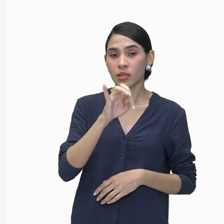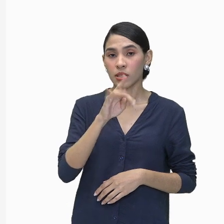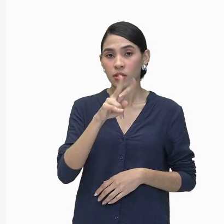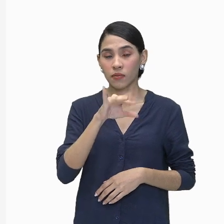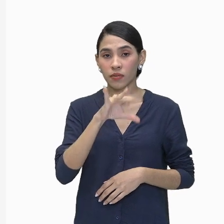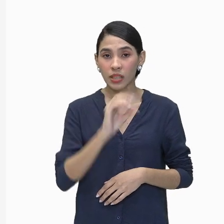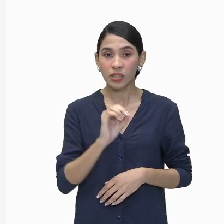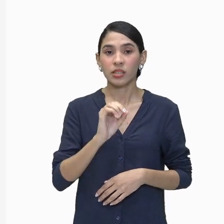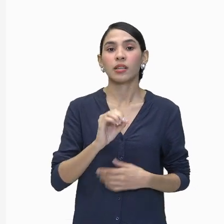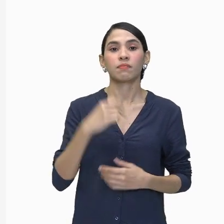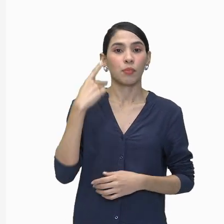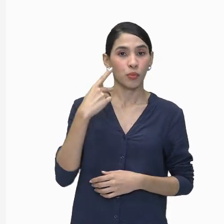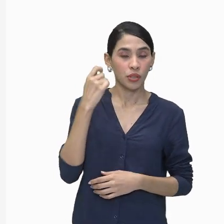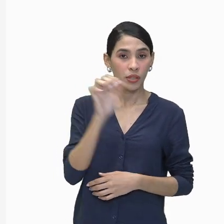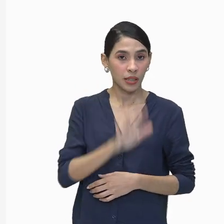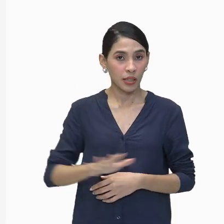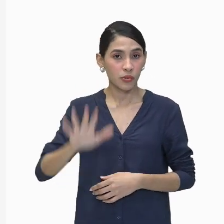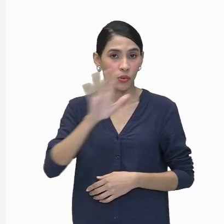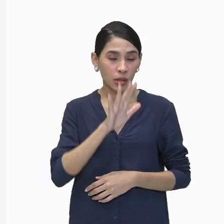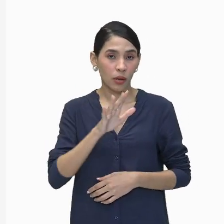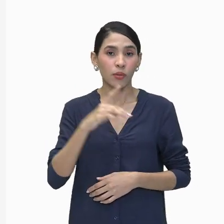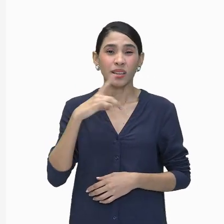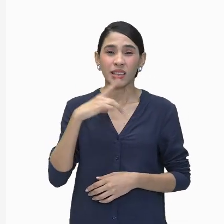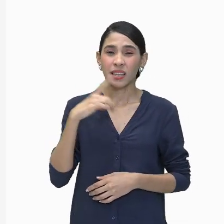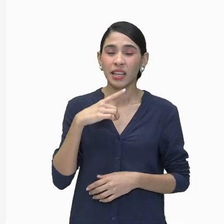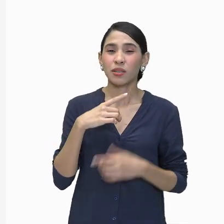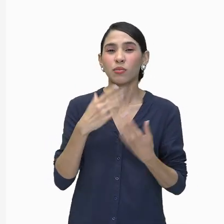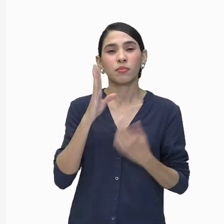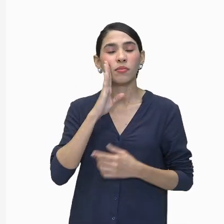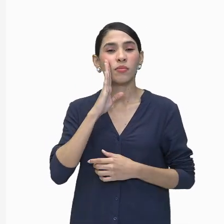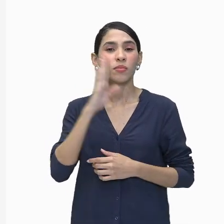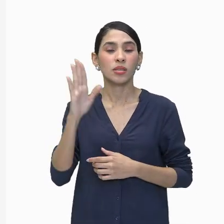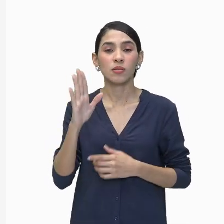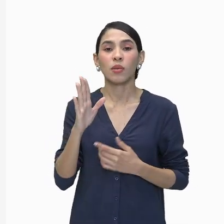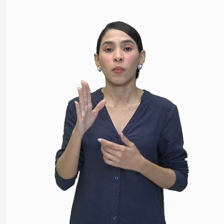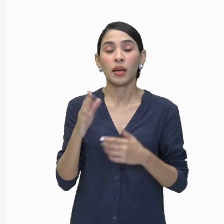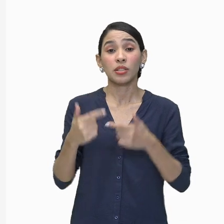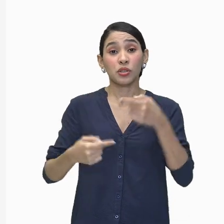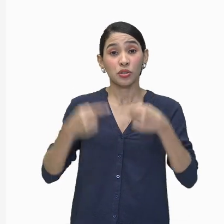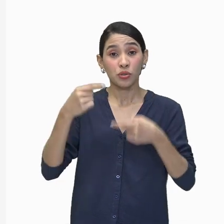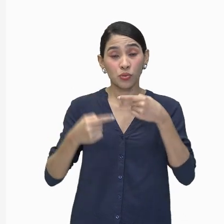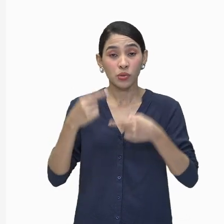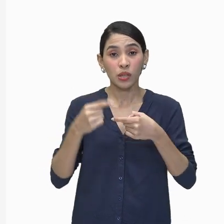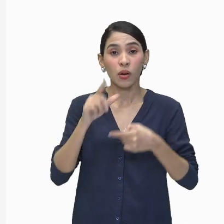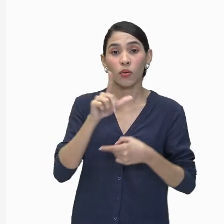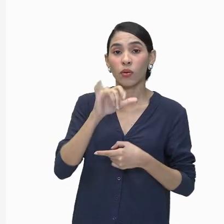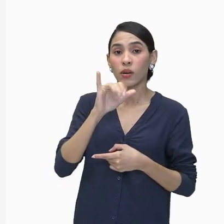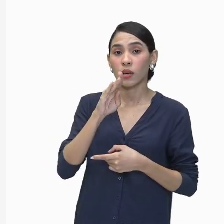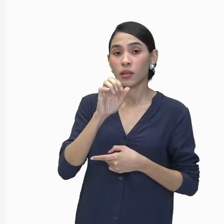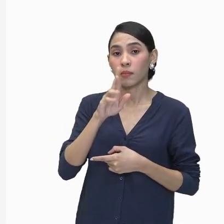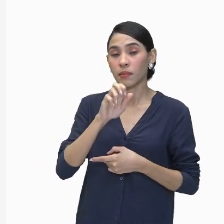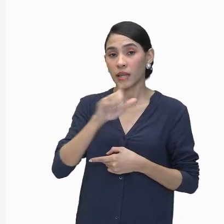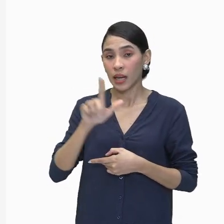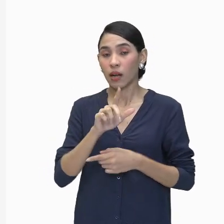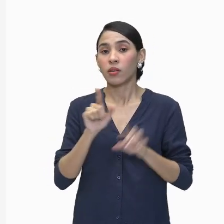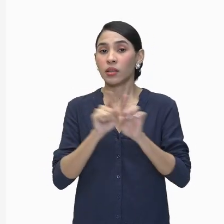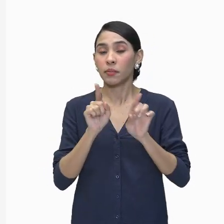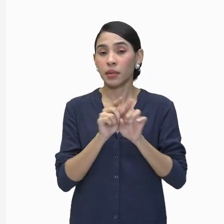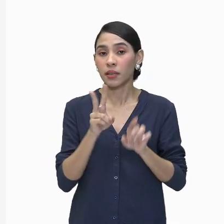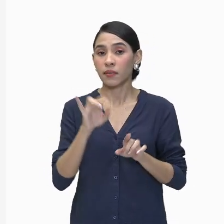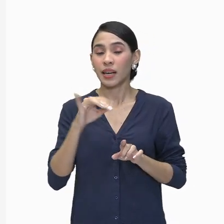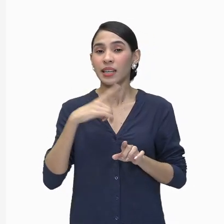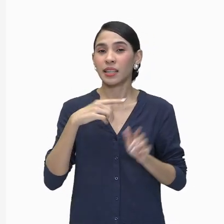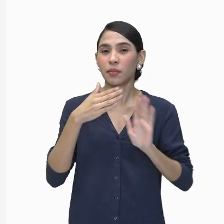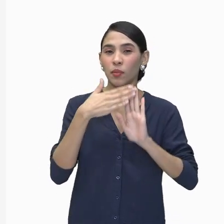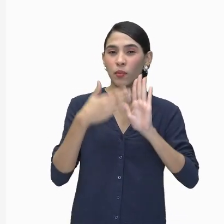política nacional ainda também, brigando inclusive com os liberais. Então, nós vamos ter como proposta